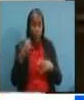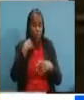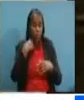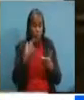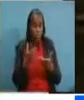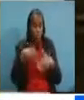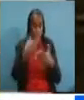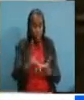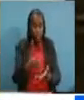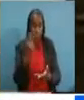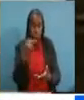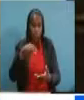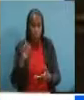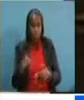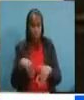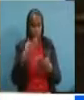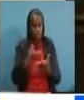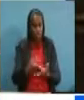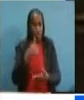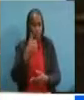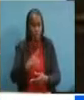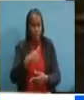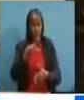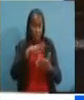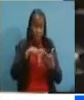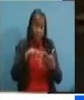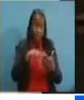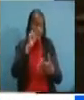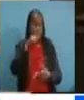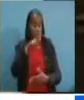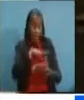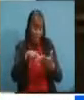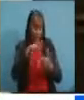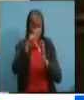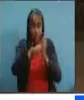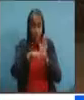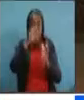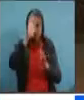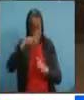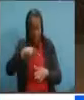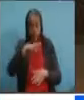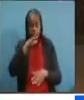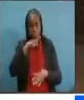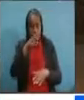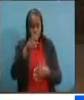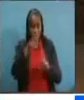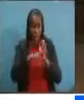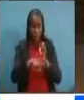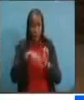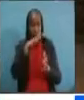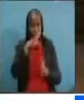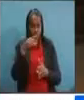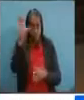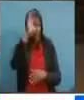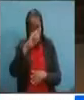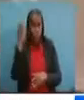na Unesco uma candidatura impecável. Quem leu o relatório sabe o que se disse no relatório. Por isso, segundo o Ministro da